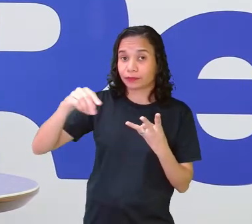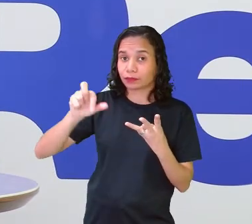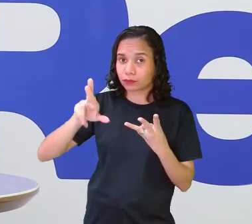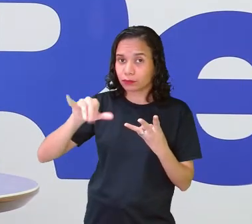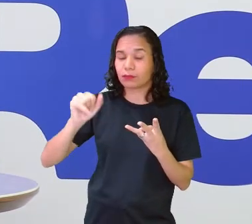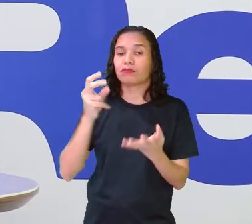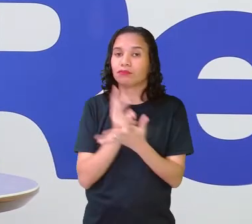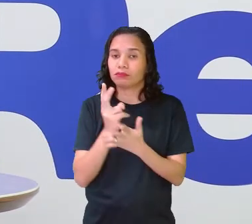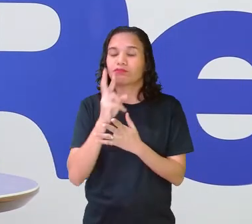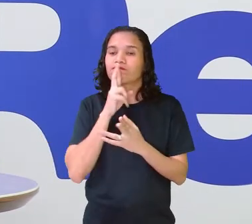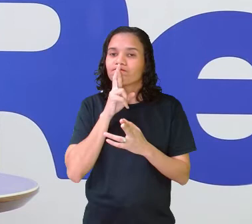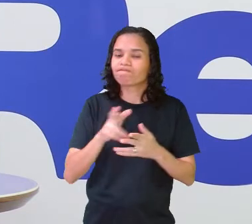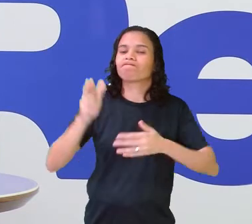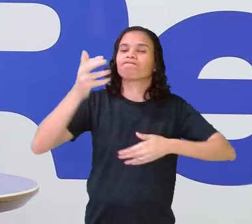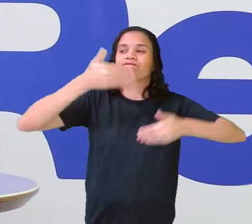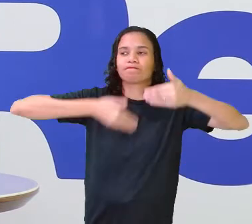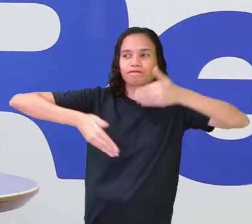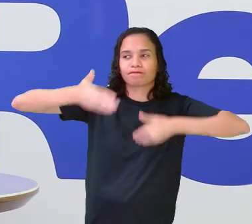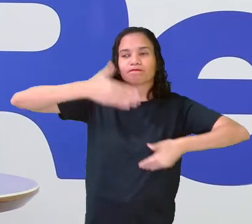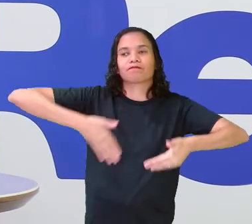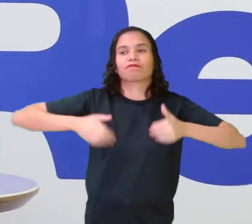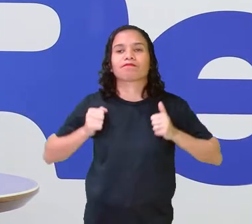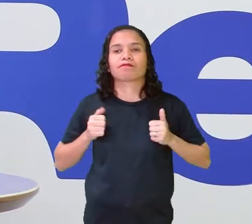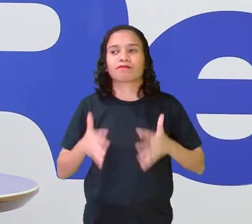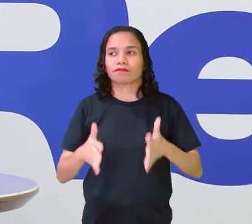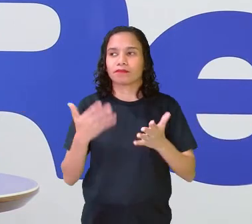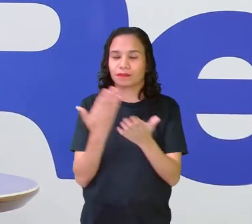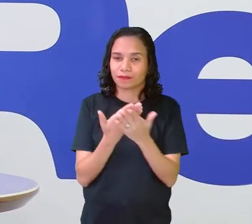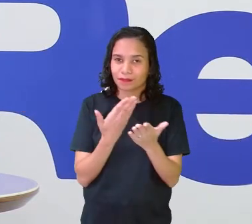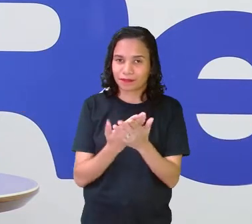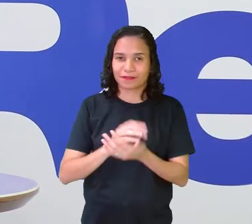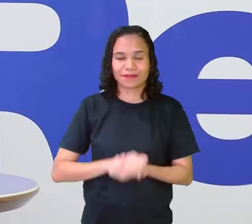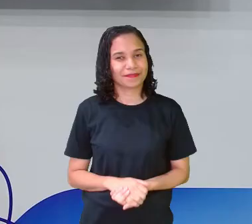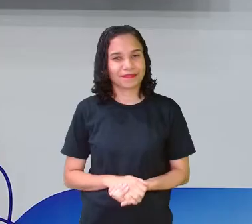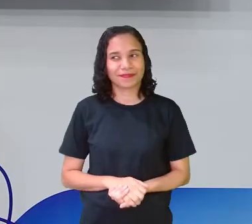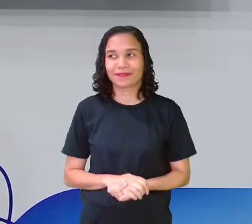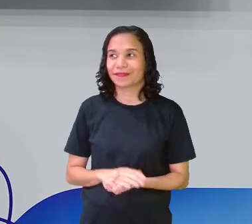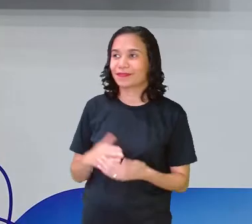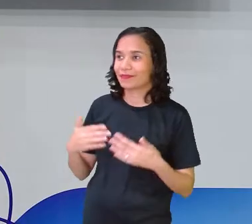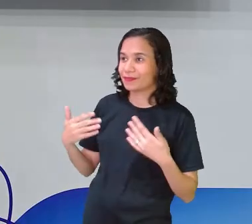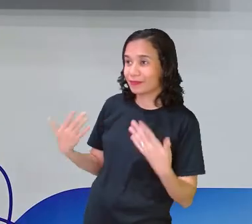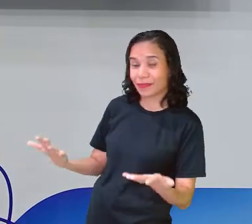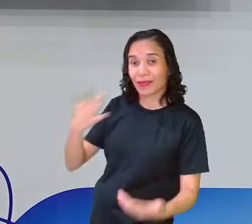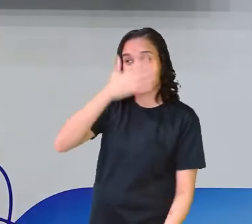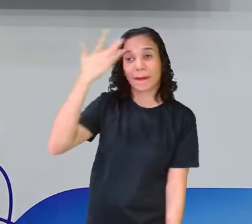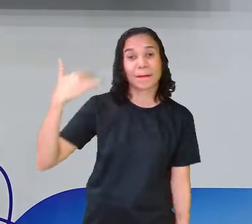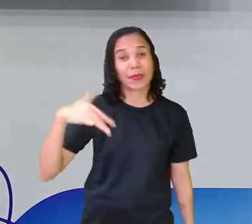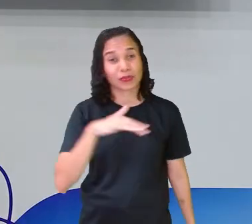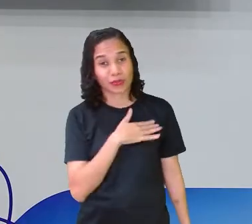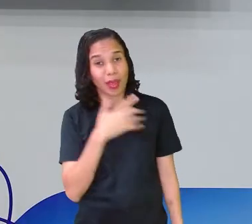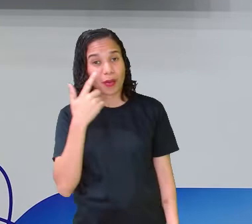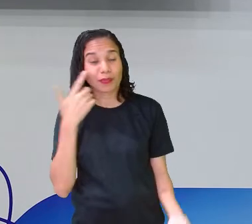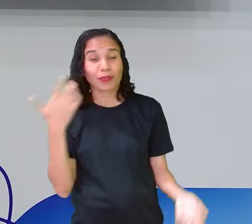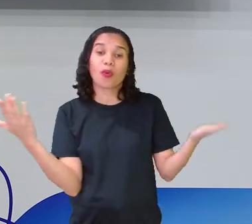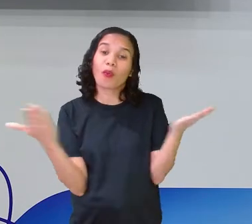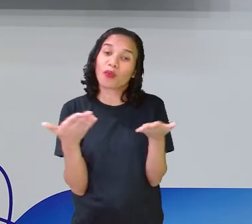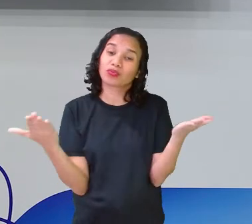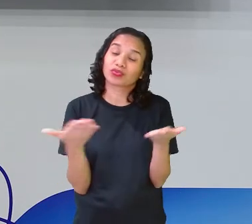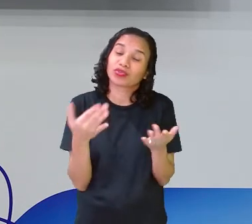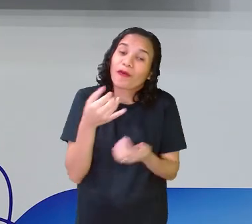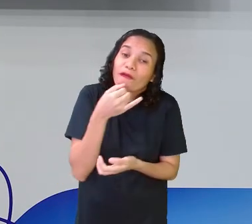suas questões, participando ativamente da aula. É isso aí. Pessoal, por